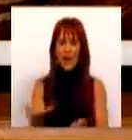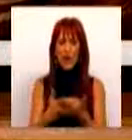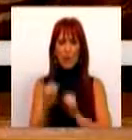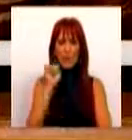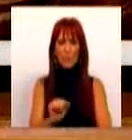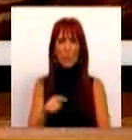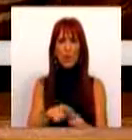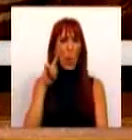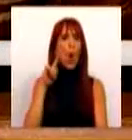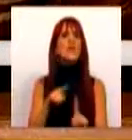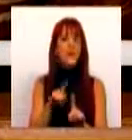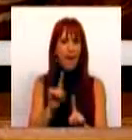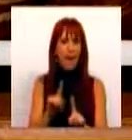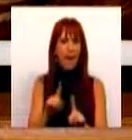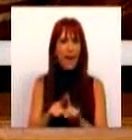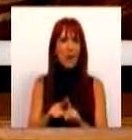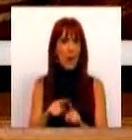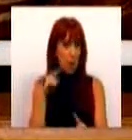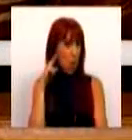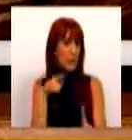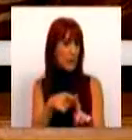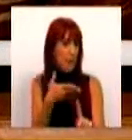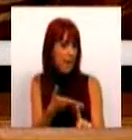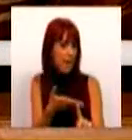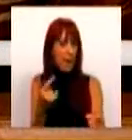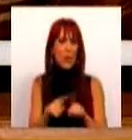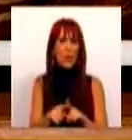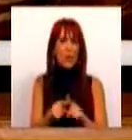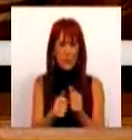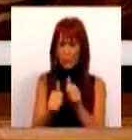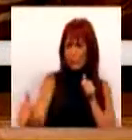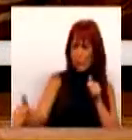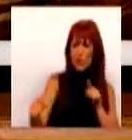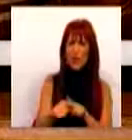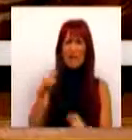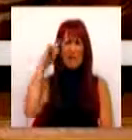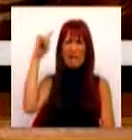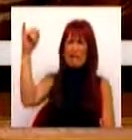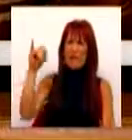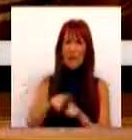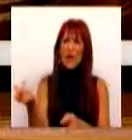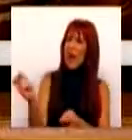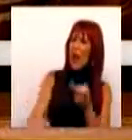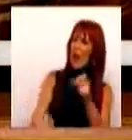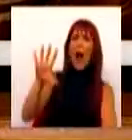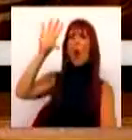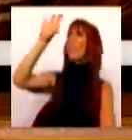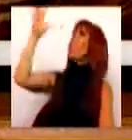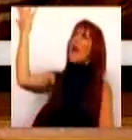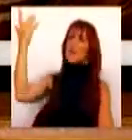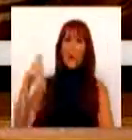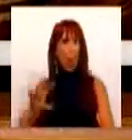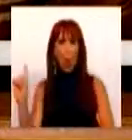economia é um objetivo e, sendo um objetivo, distanciamos-nos da mera ideia de fenómeno que acontece ou